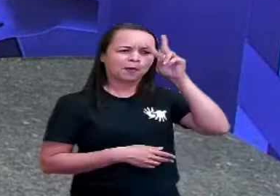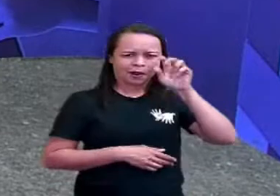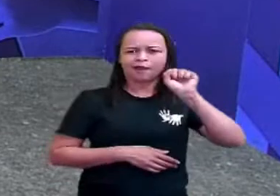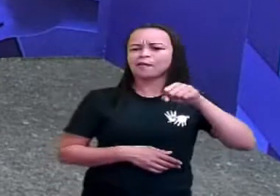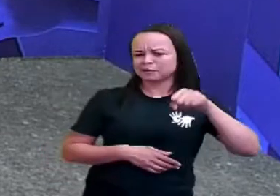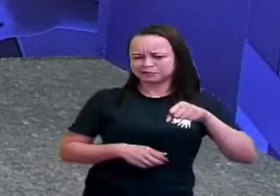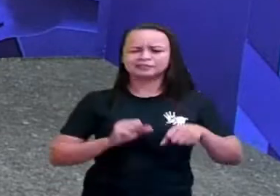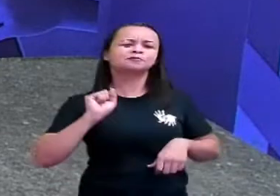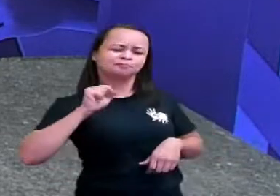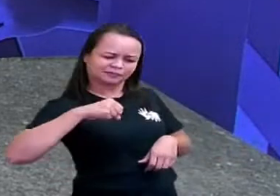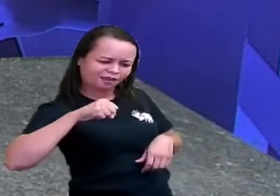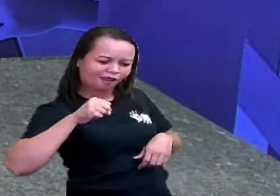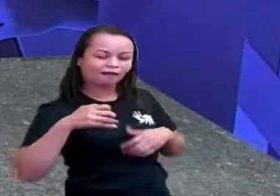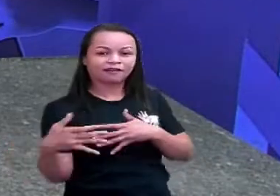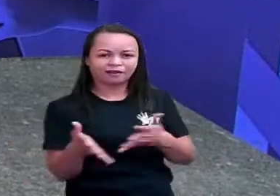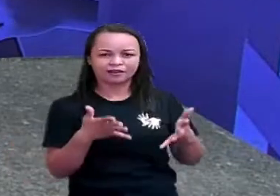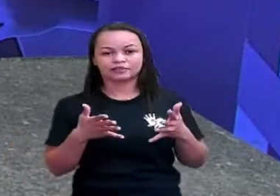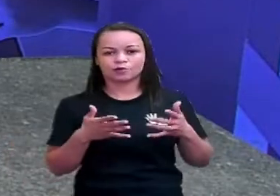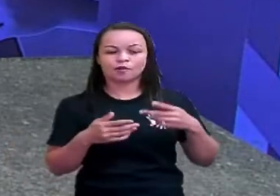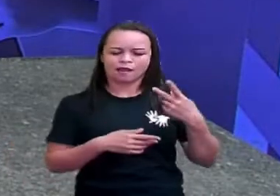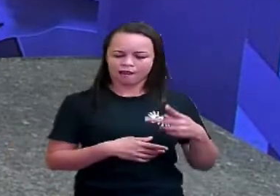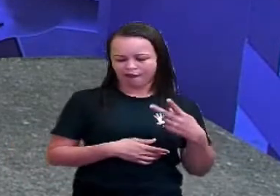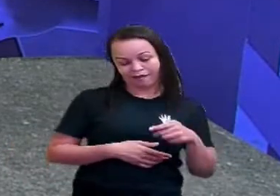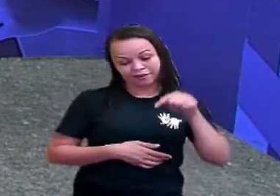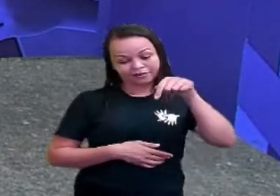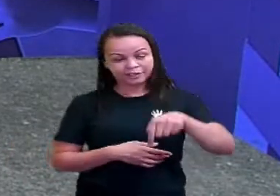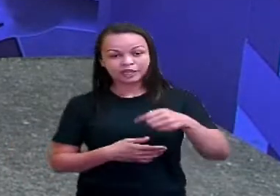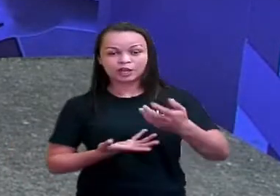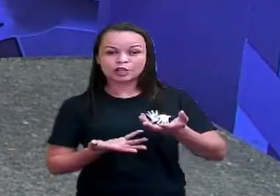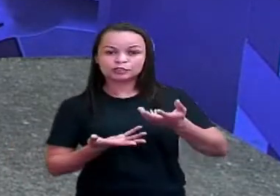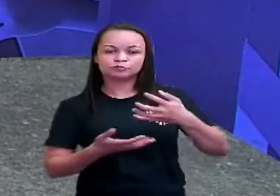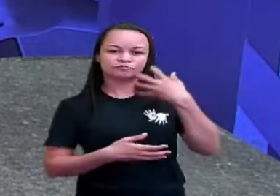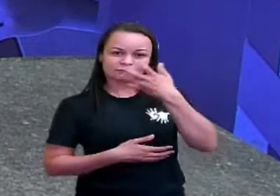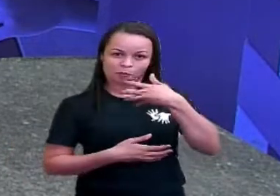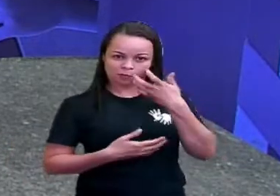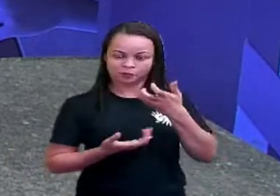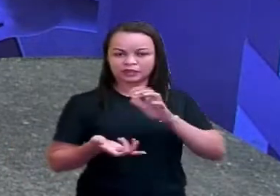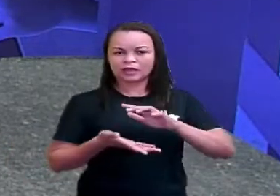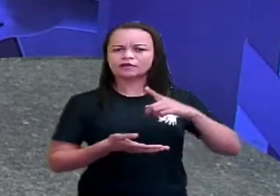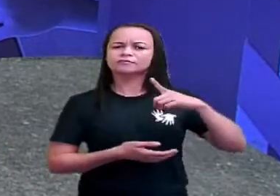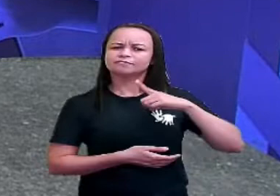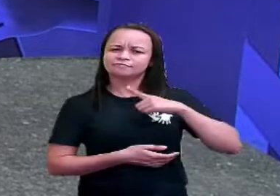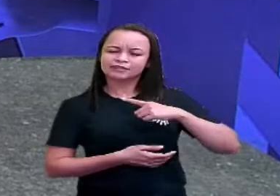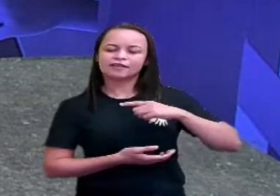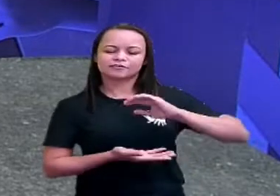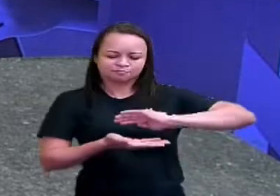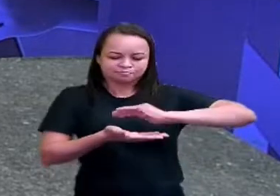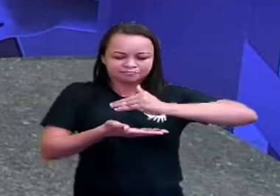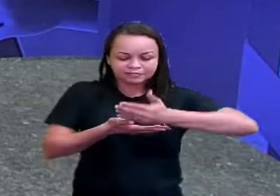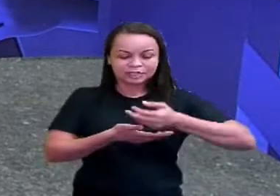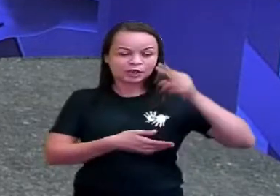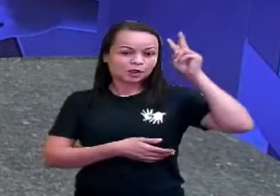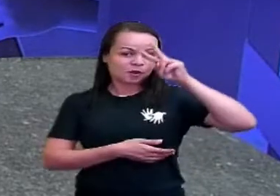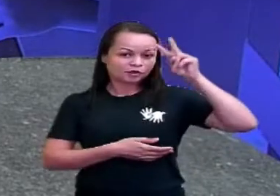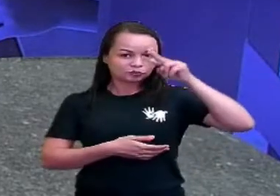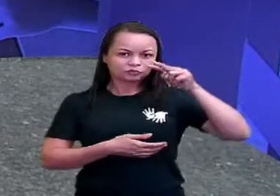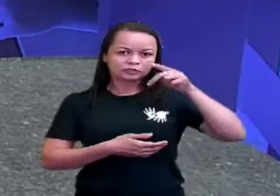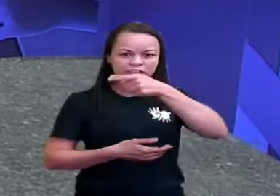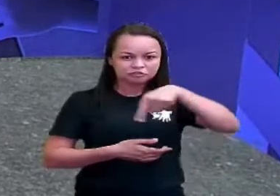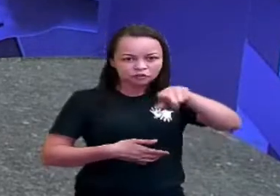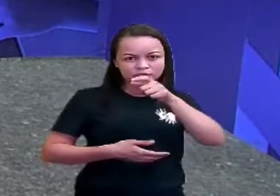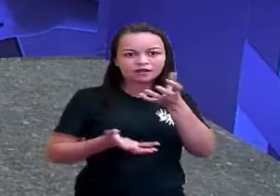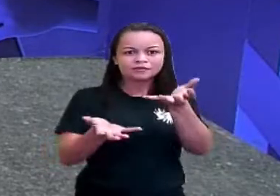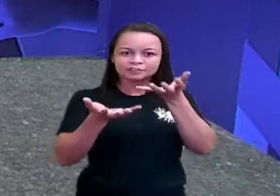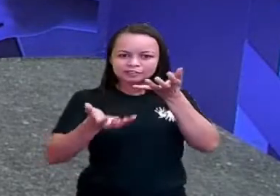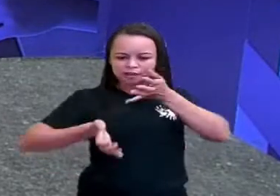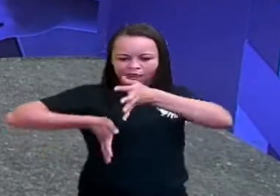bora lá. Aqui no meu baú tem sempre uma história. Quem quiser ouvir,